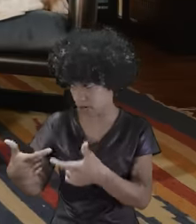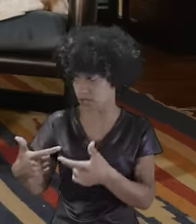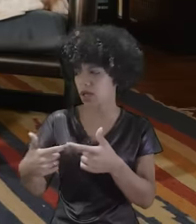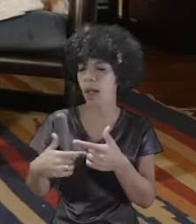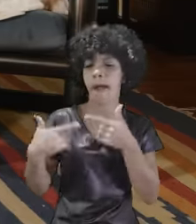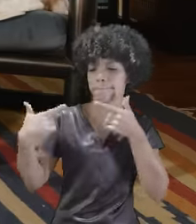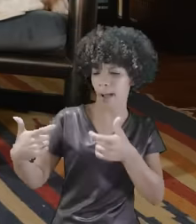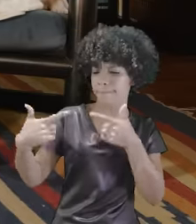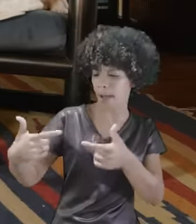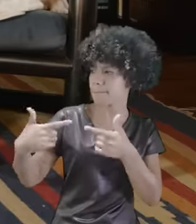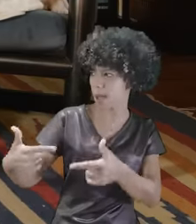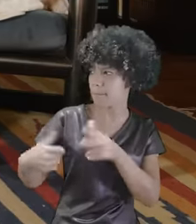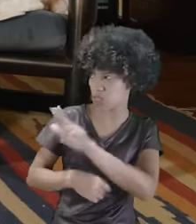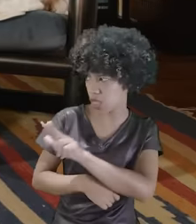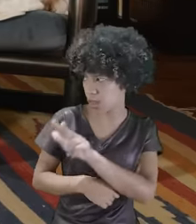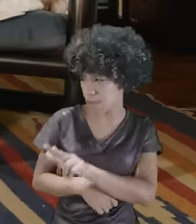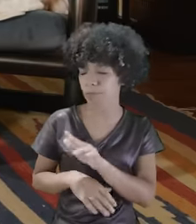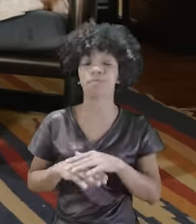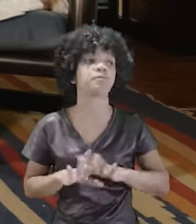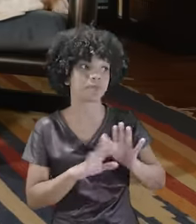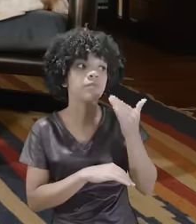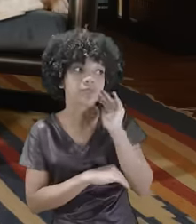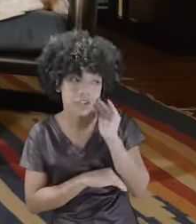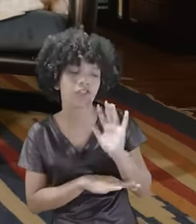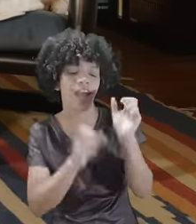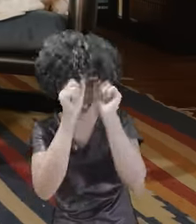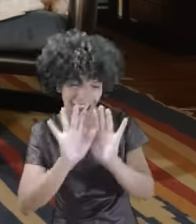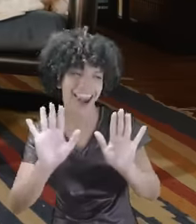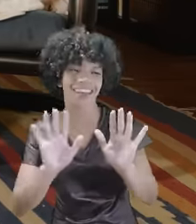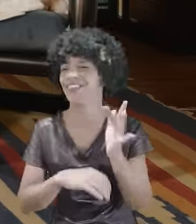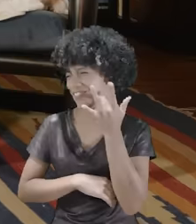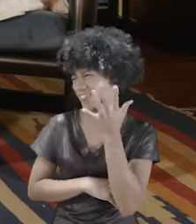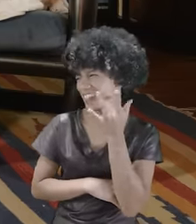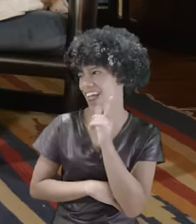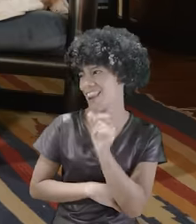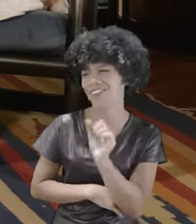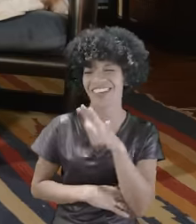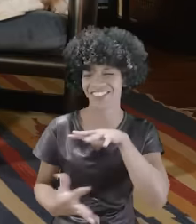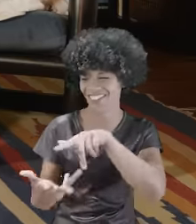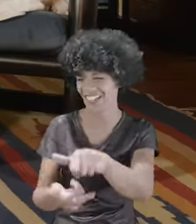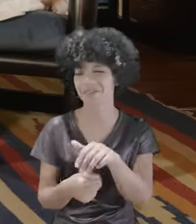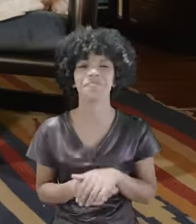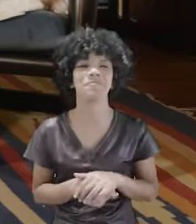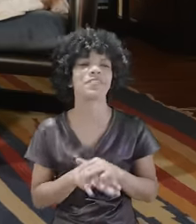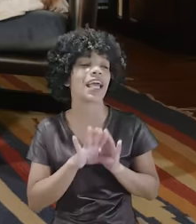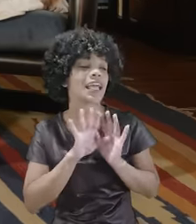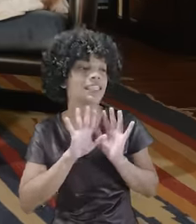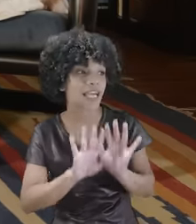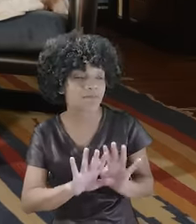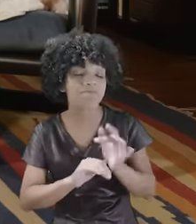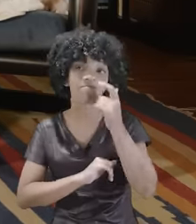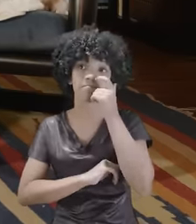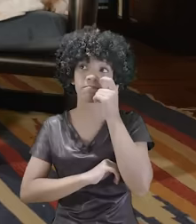isso em pau pau não tá libra falta isso aí agora Agora ficou mais fácil né a linguagem mundial e ele